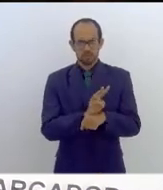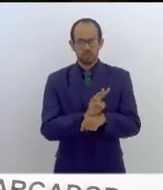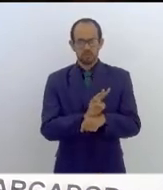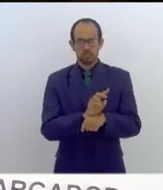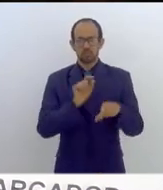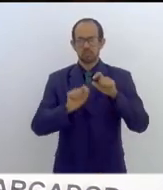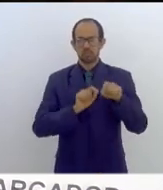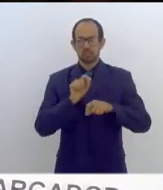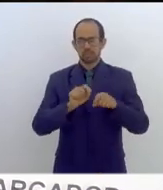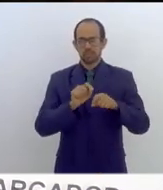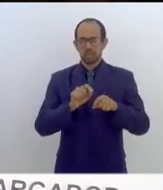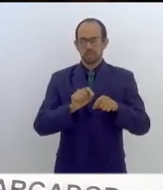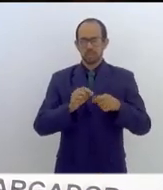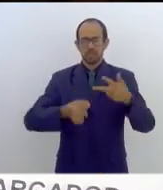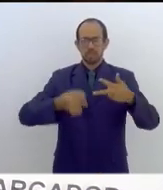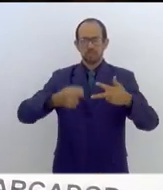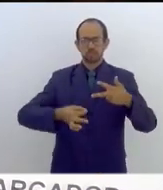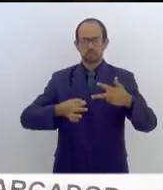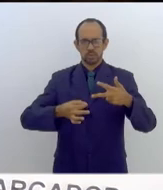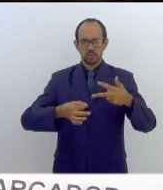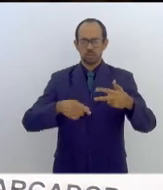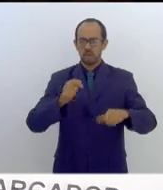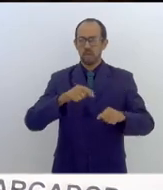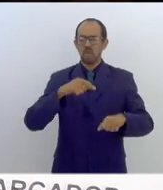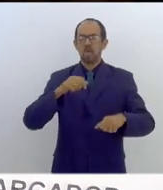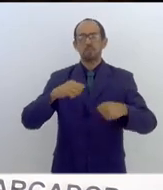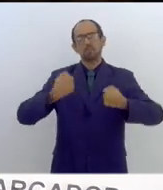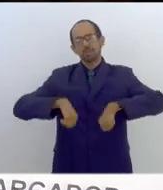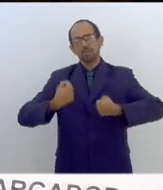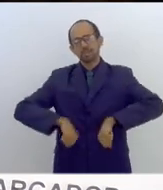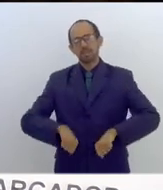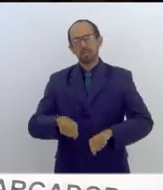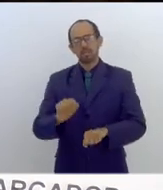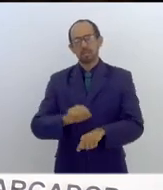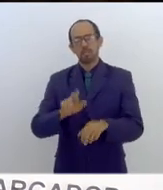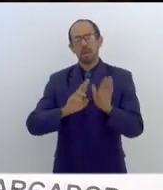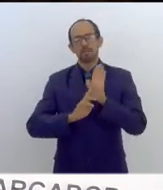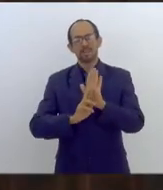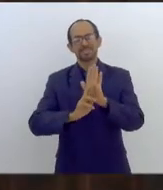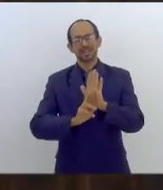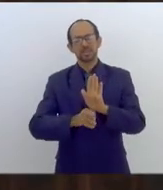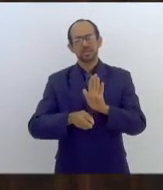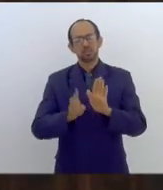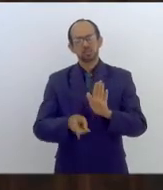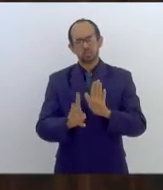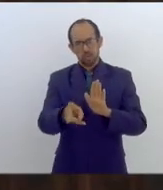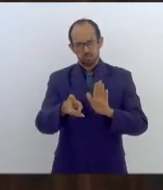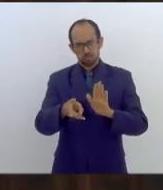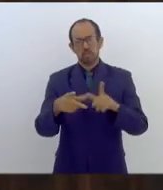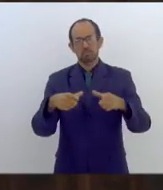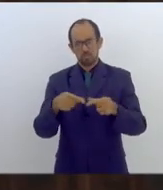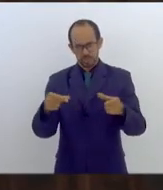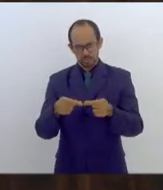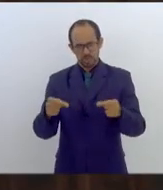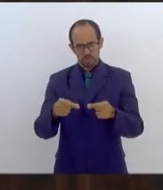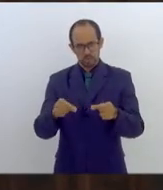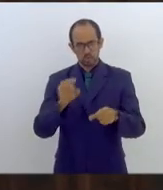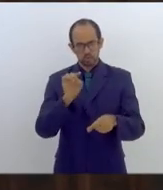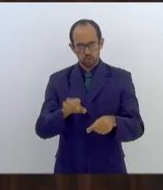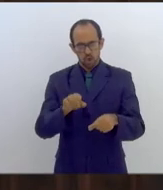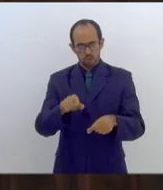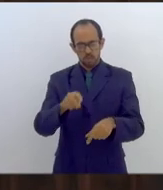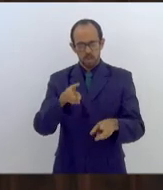magistratura Estadual deveria ter uma representação fixa em Brasília apenas para olhar